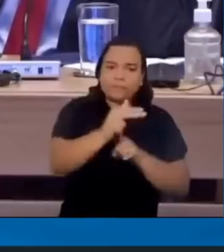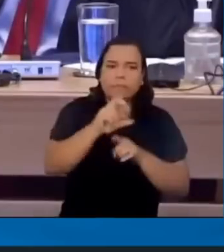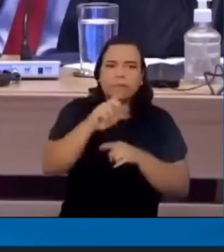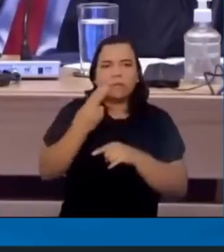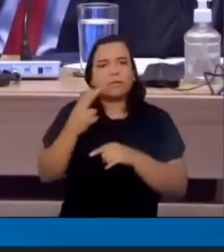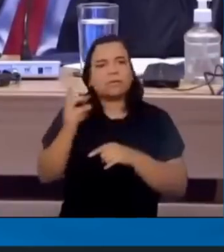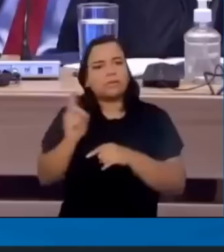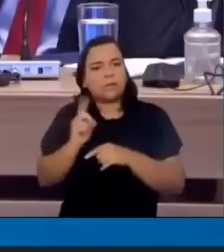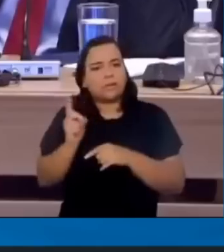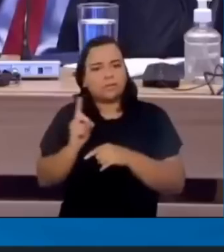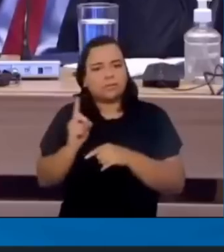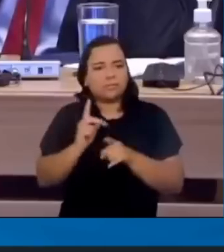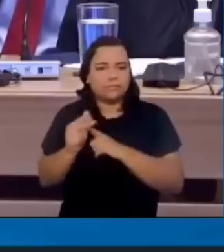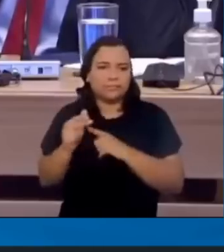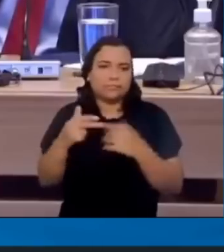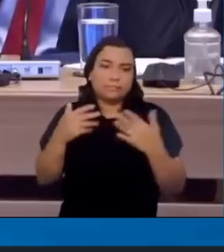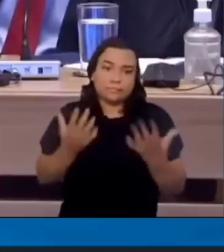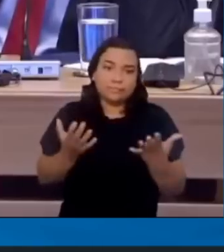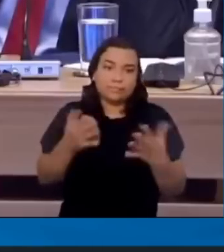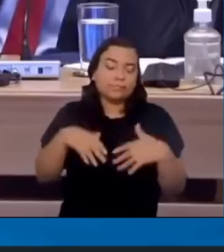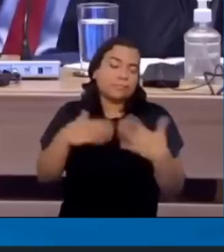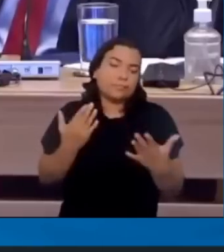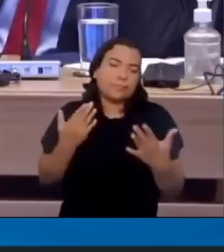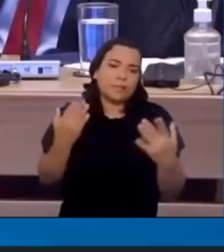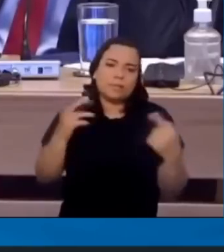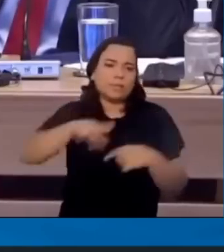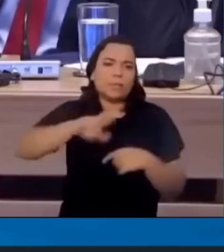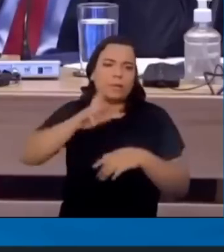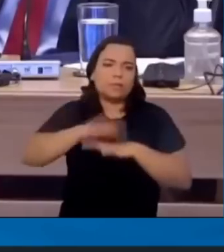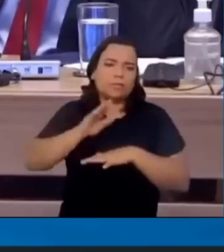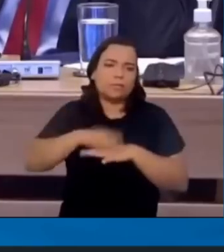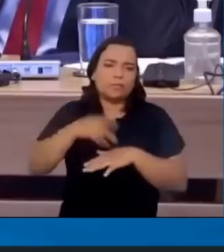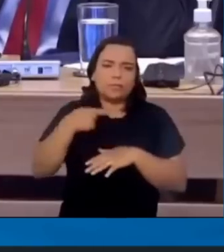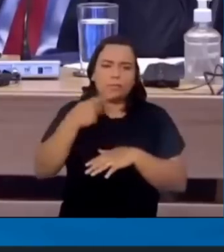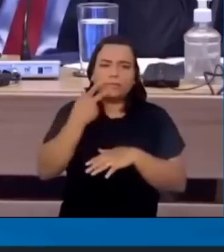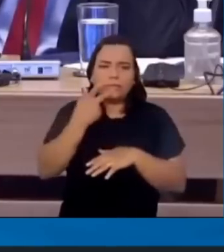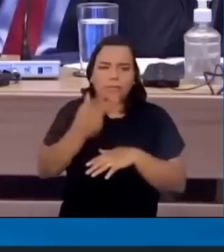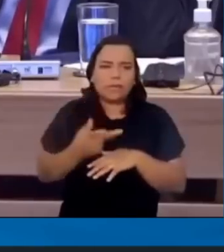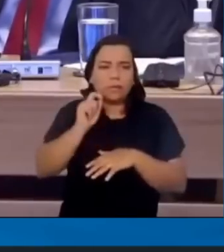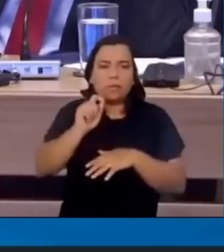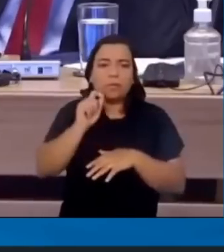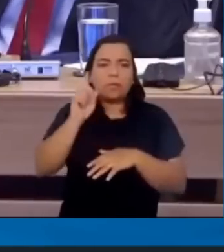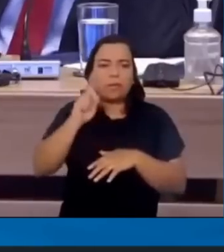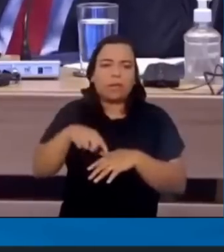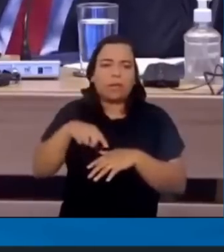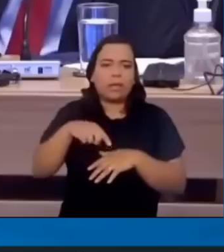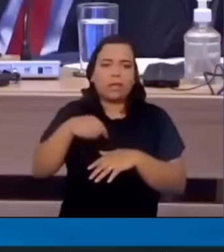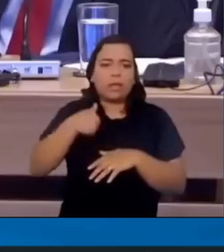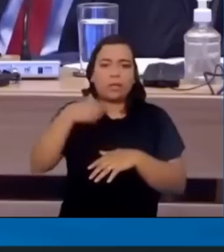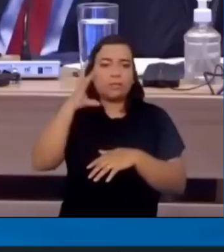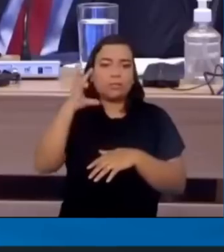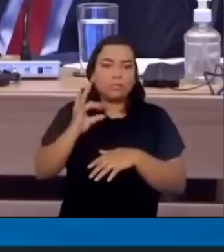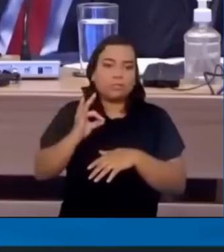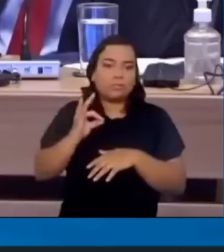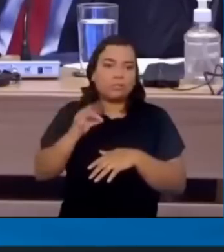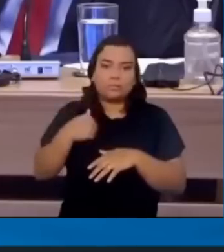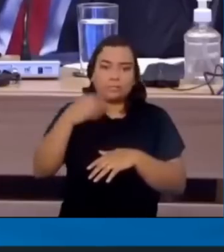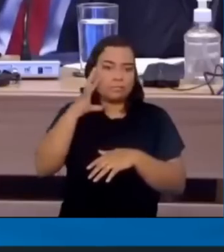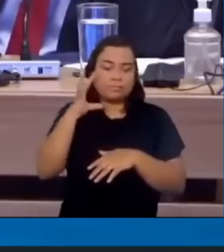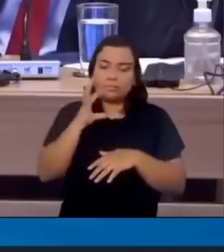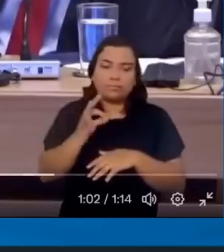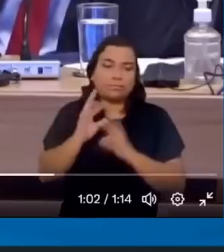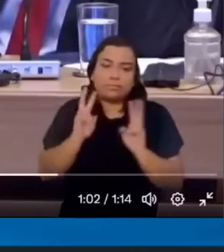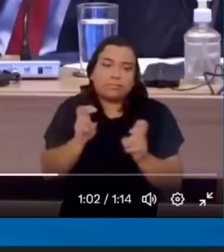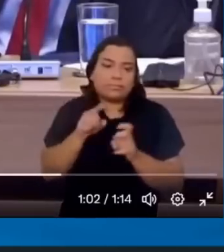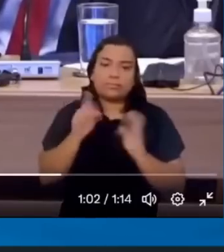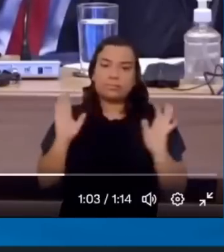Para mim, dizer o que é, porque eu não sou entendido. O senhor não sabe o que é o código-fonte? Eu não sou entendido e eu não sei responder essa